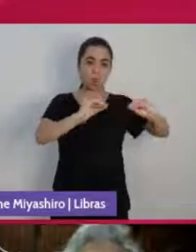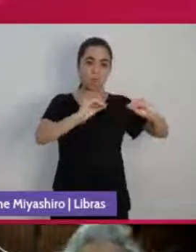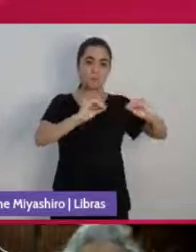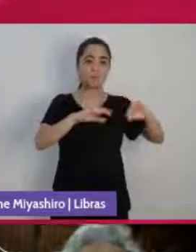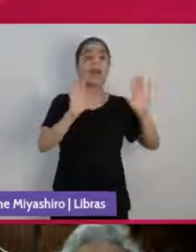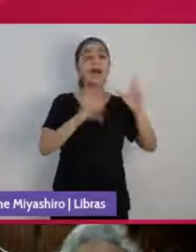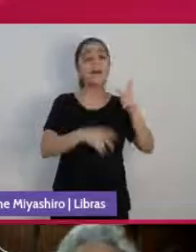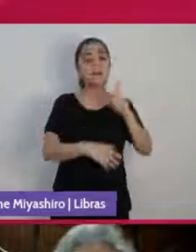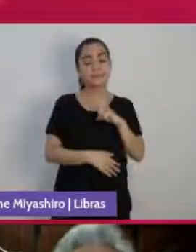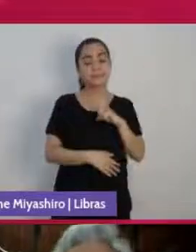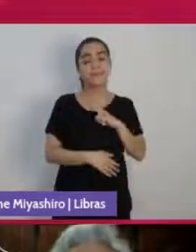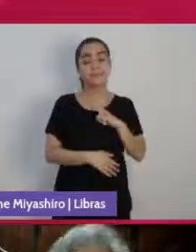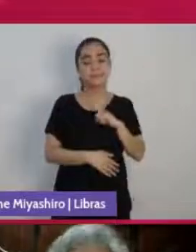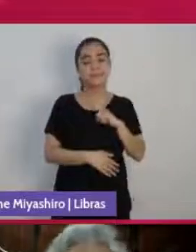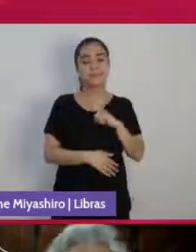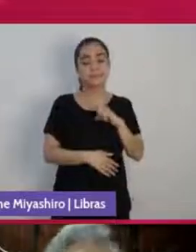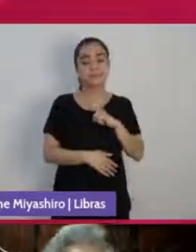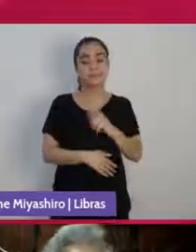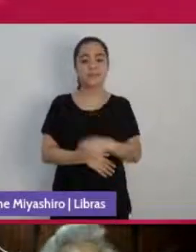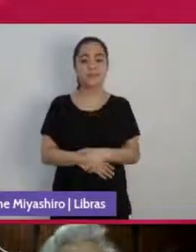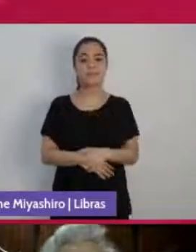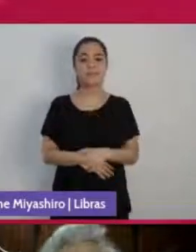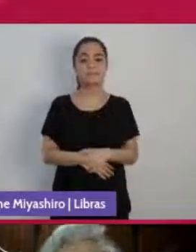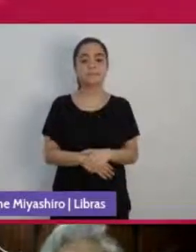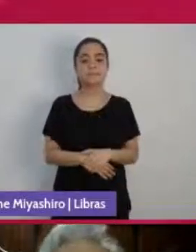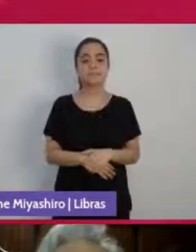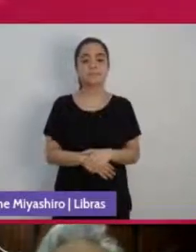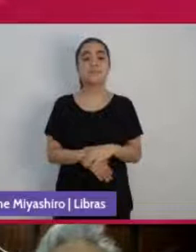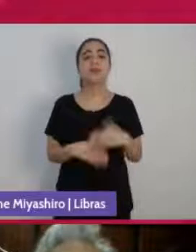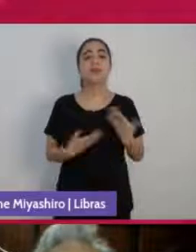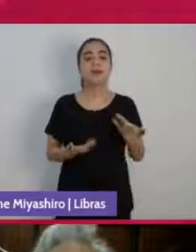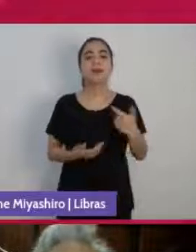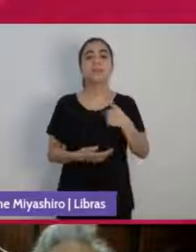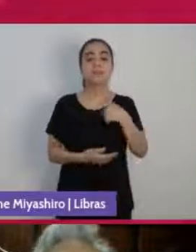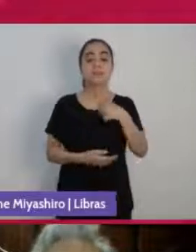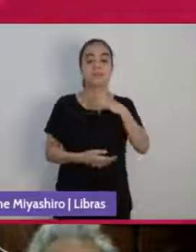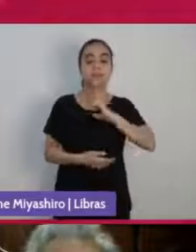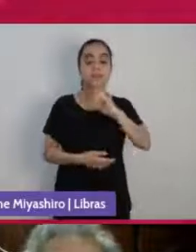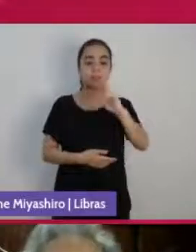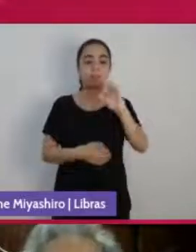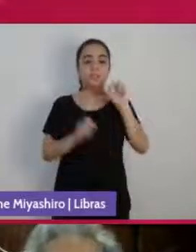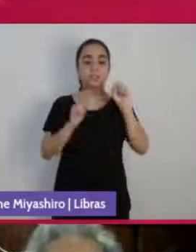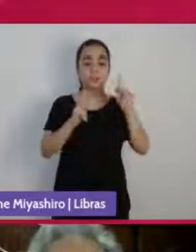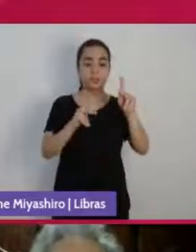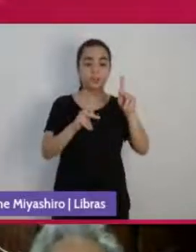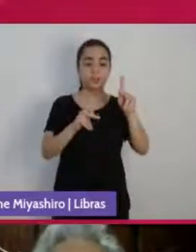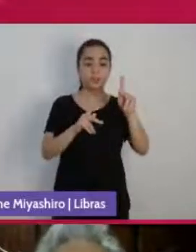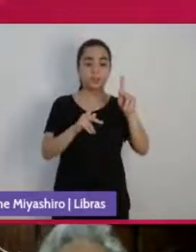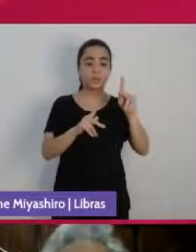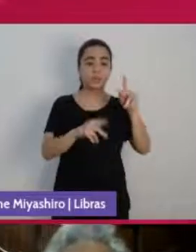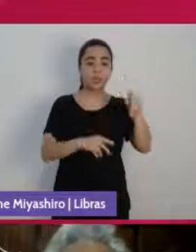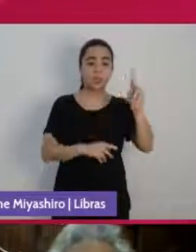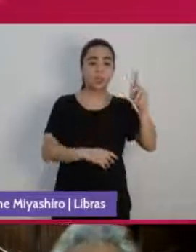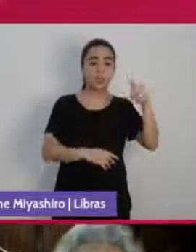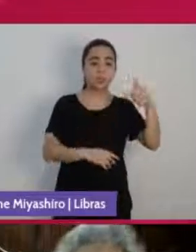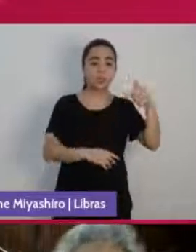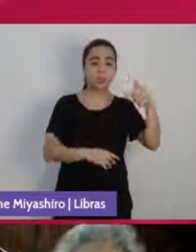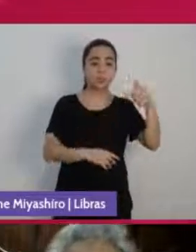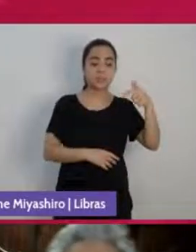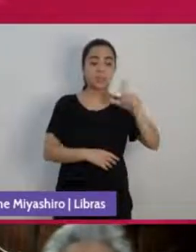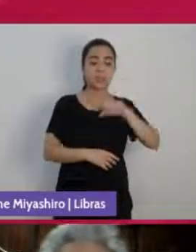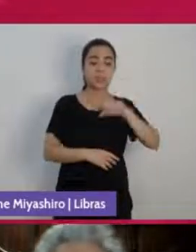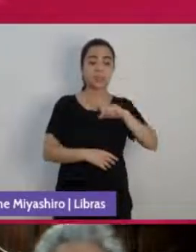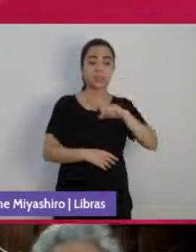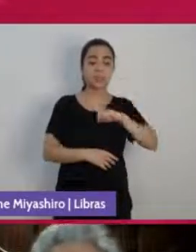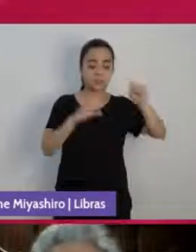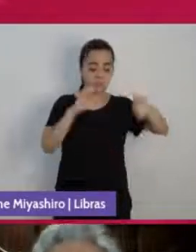sim o lugar para colocar o cassete. Aí eu falo, ok. Aí o cassete que você coloca lá dentro tem filme e